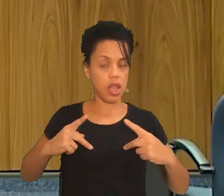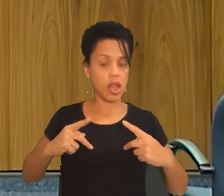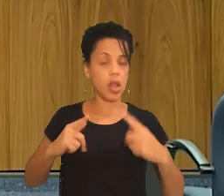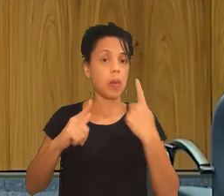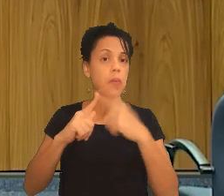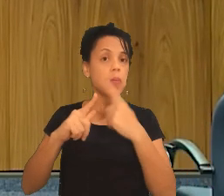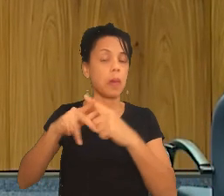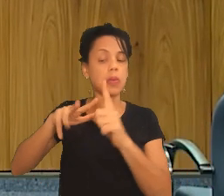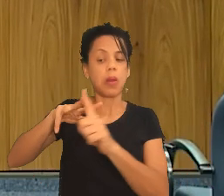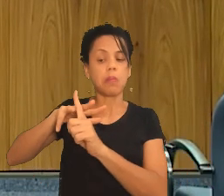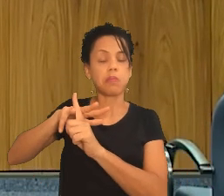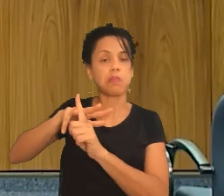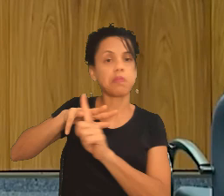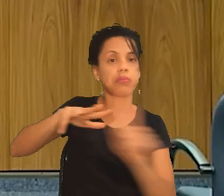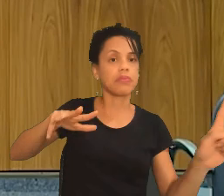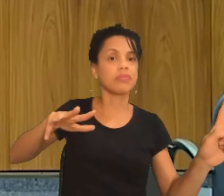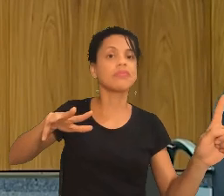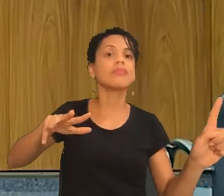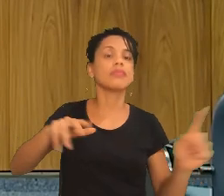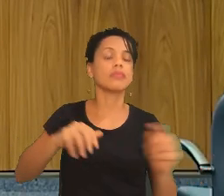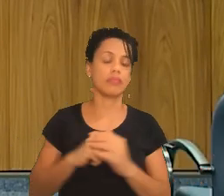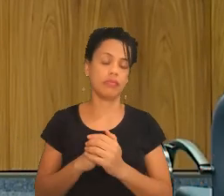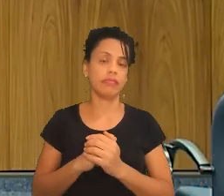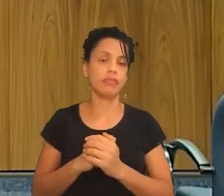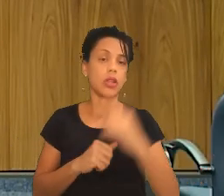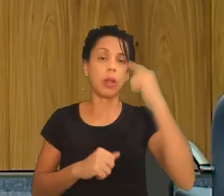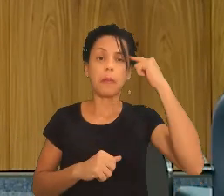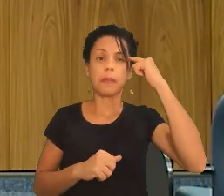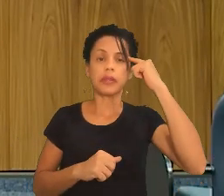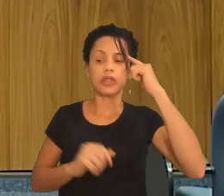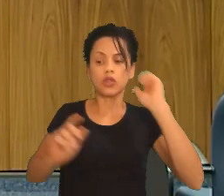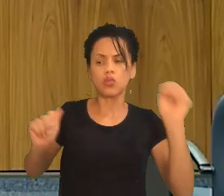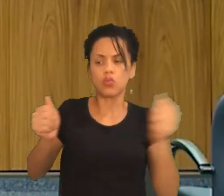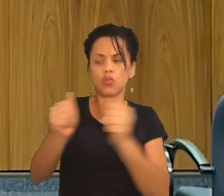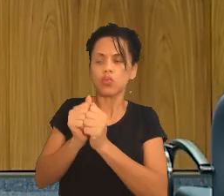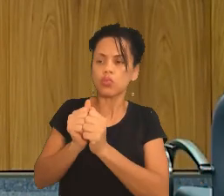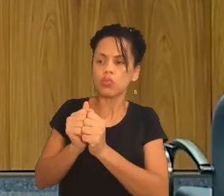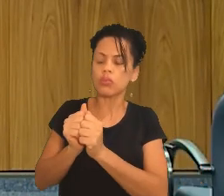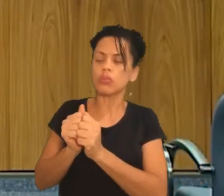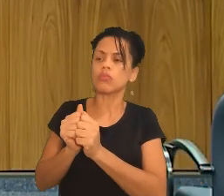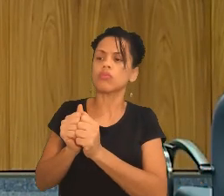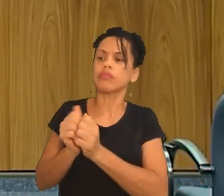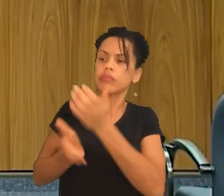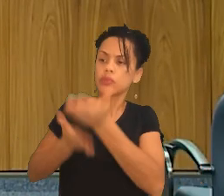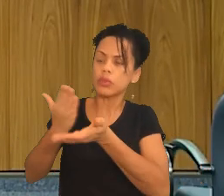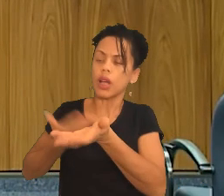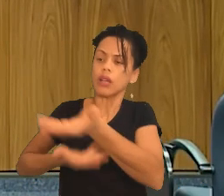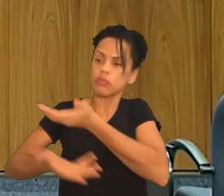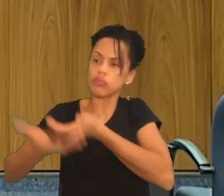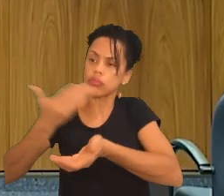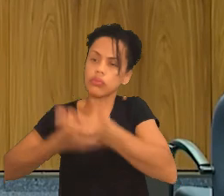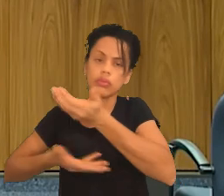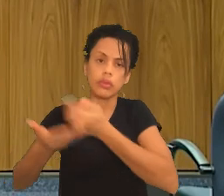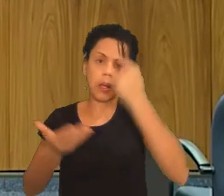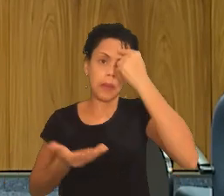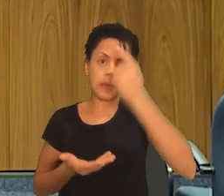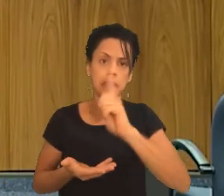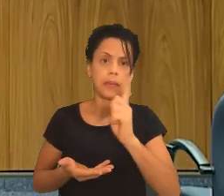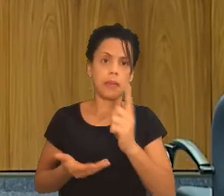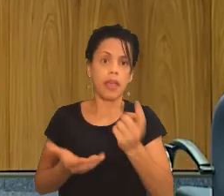mais do que o seu, vice-versa. E não pensando numa convivência, né, desses direitos e também